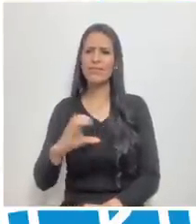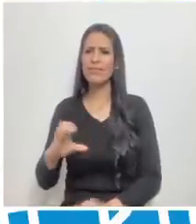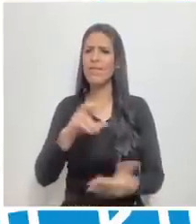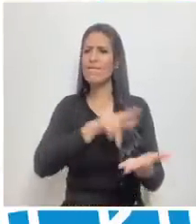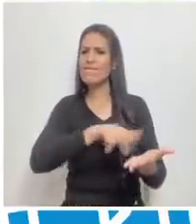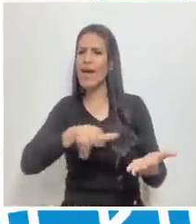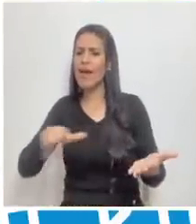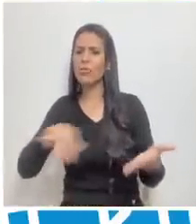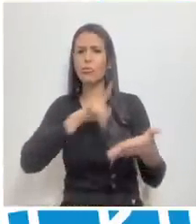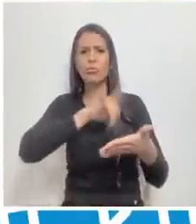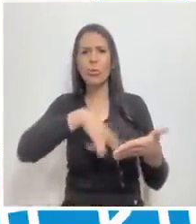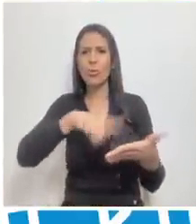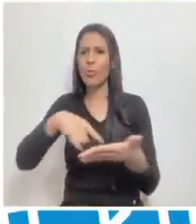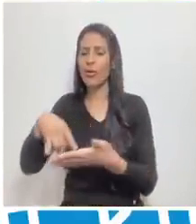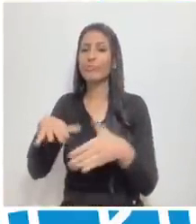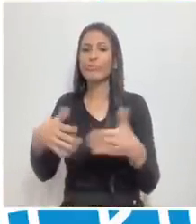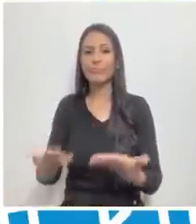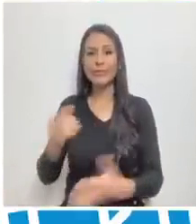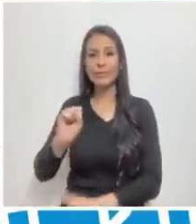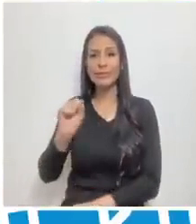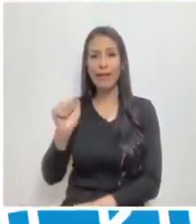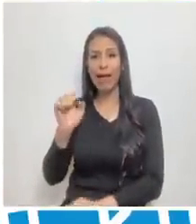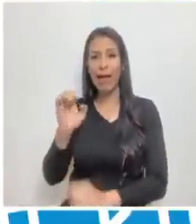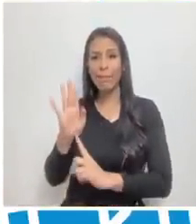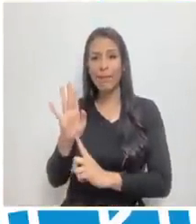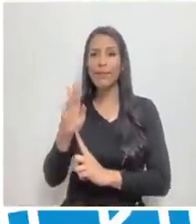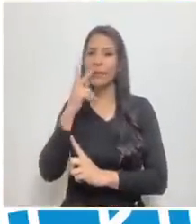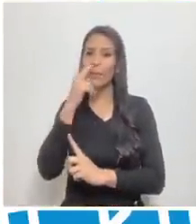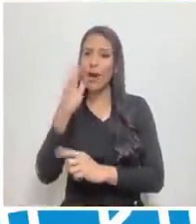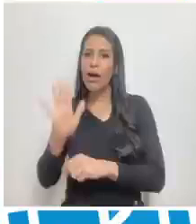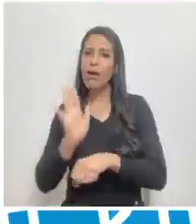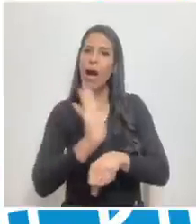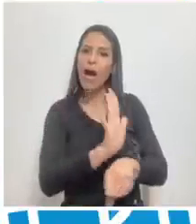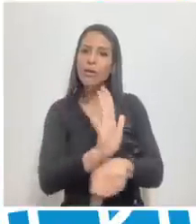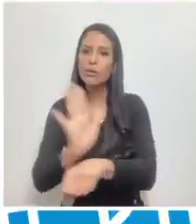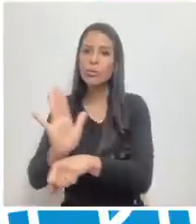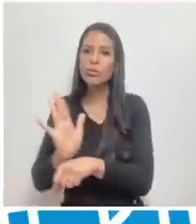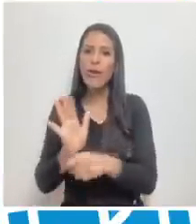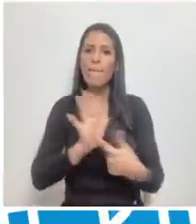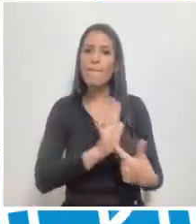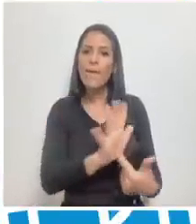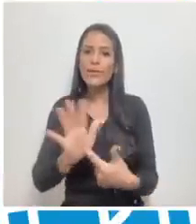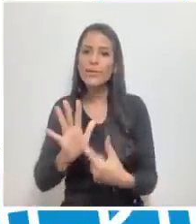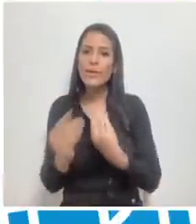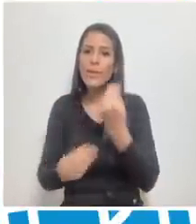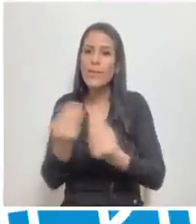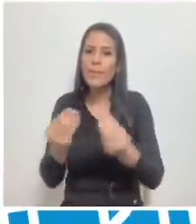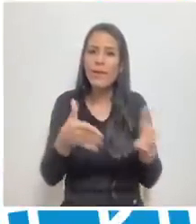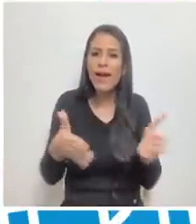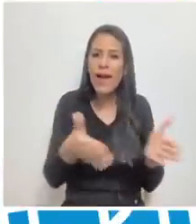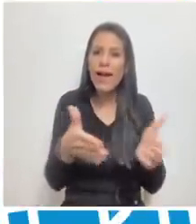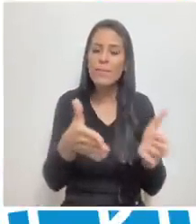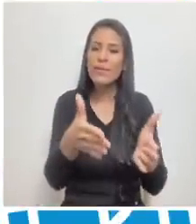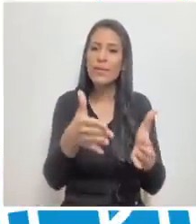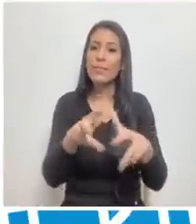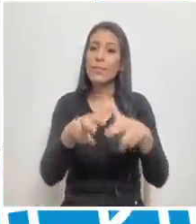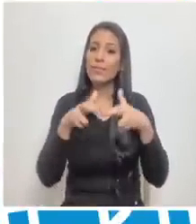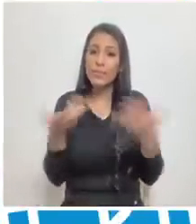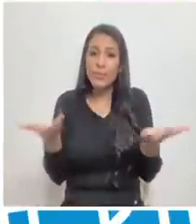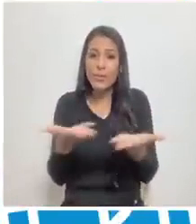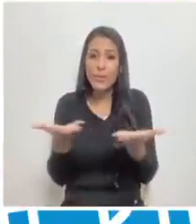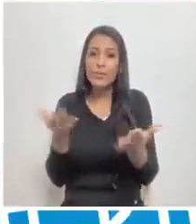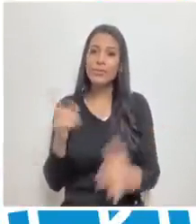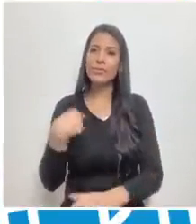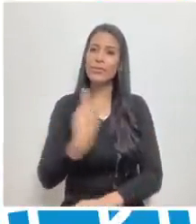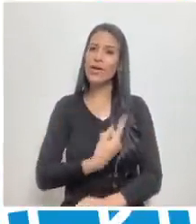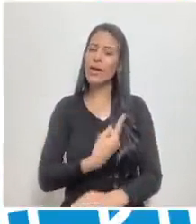para apontar caminhos, como disse a Raquel. Portanto, nós estamos aqui num momento de olhar